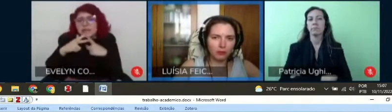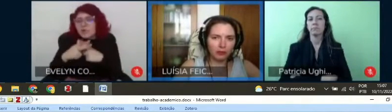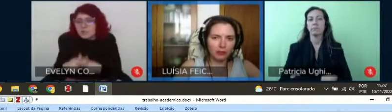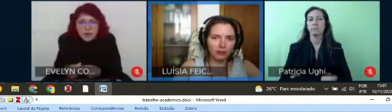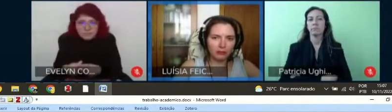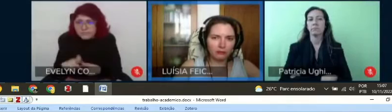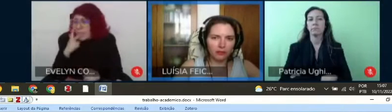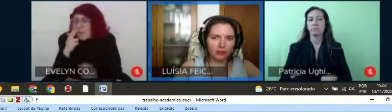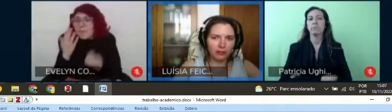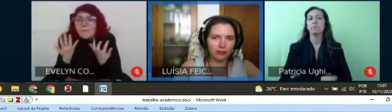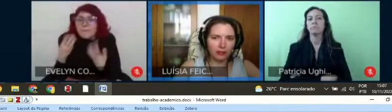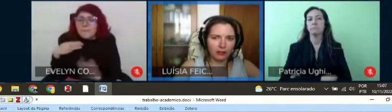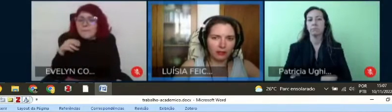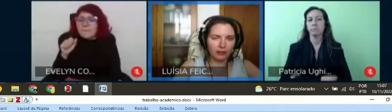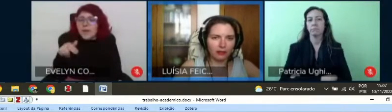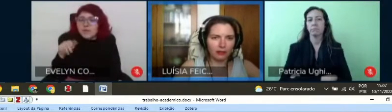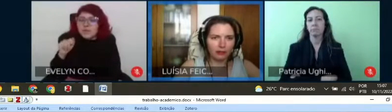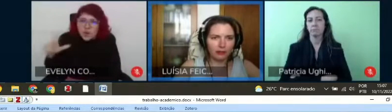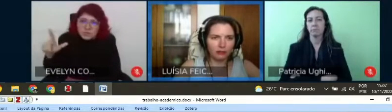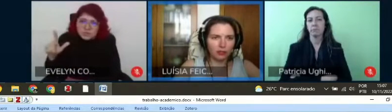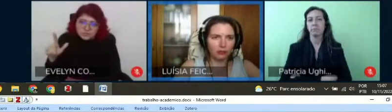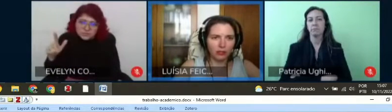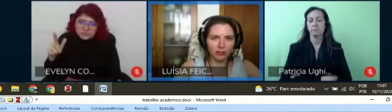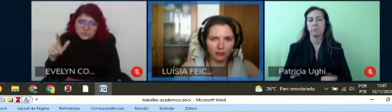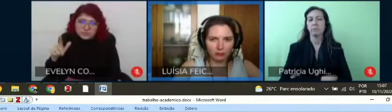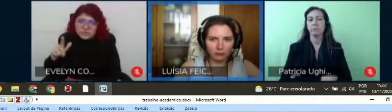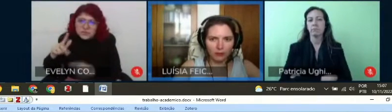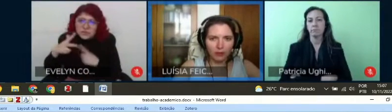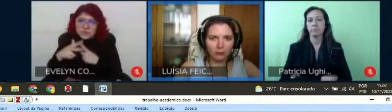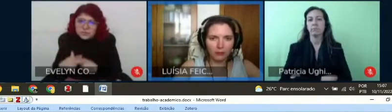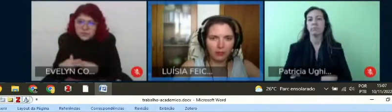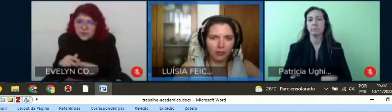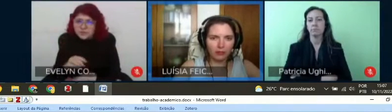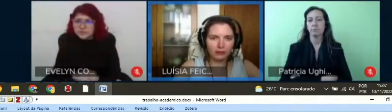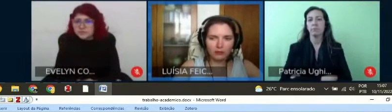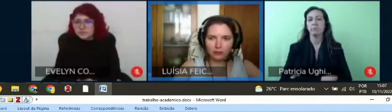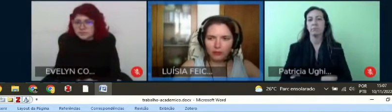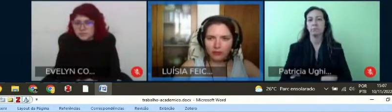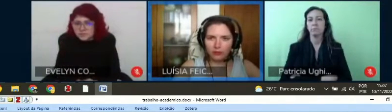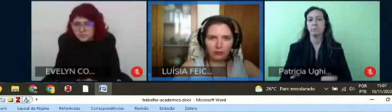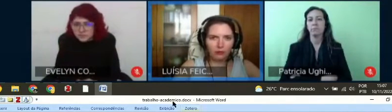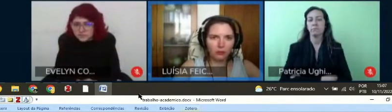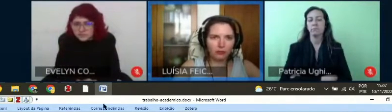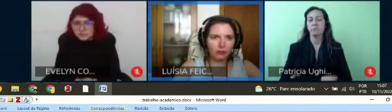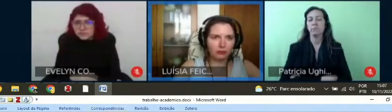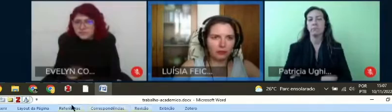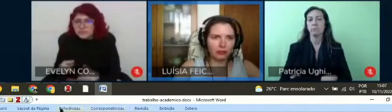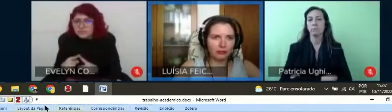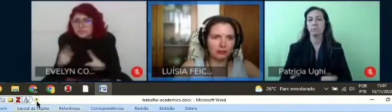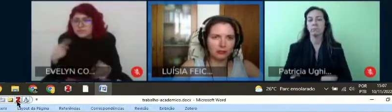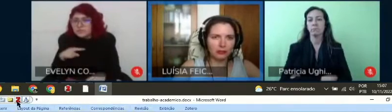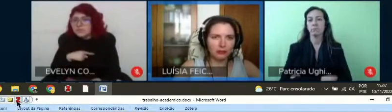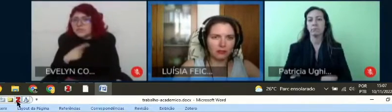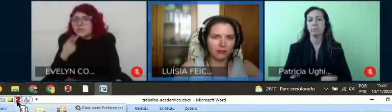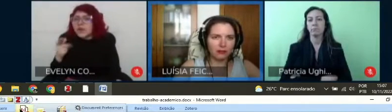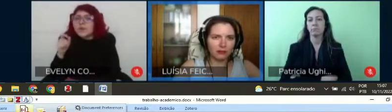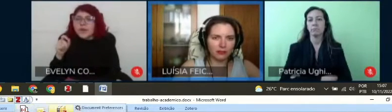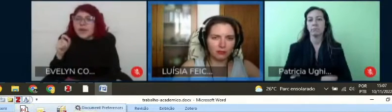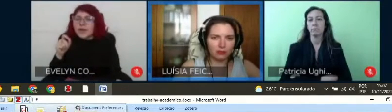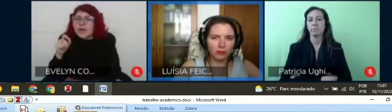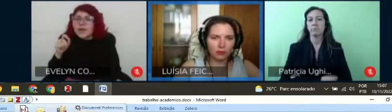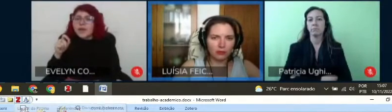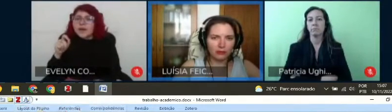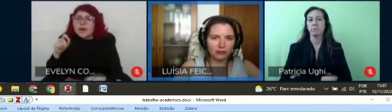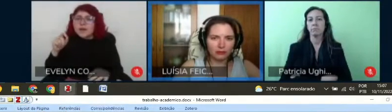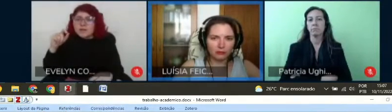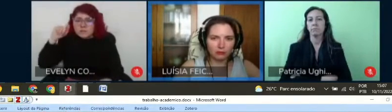fala? Nunca vem aqui e tira o negrito. Porque se tiver alguma alteração e precisar